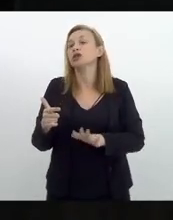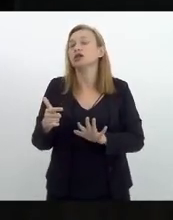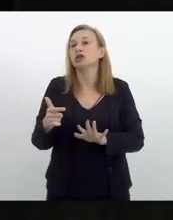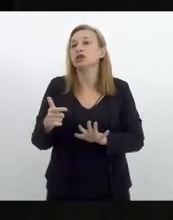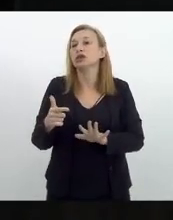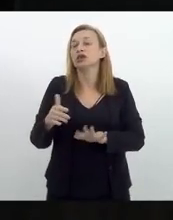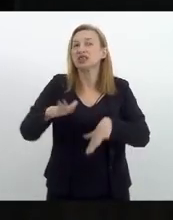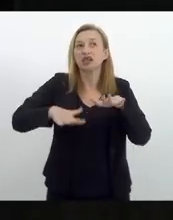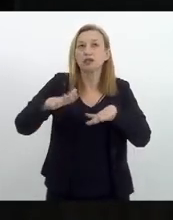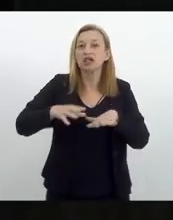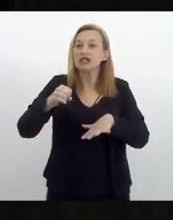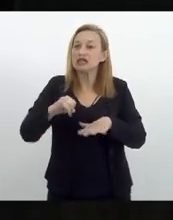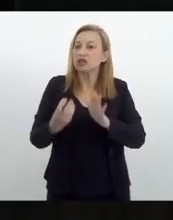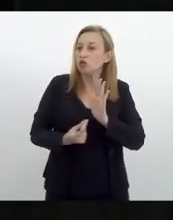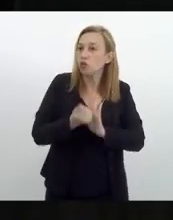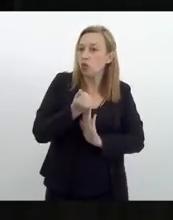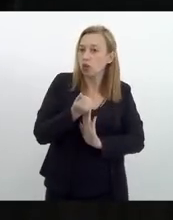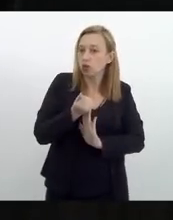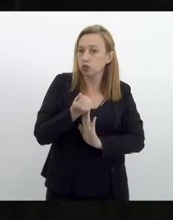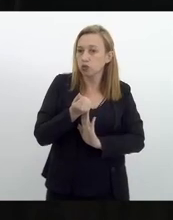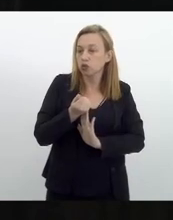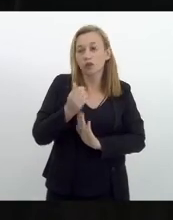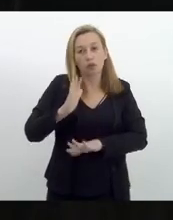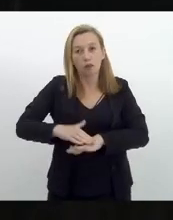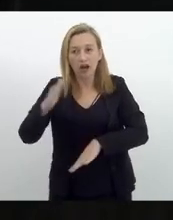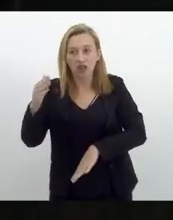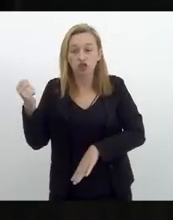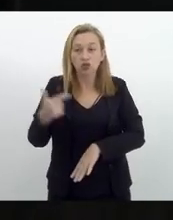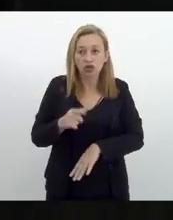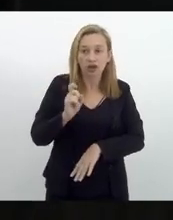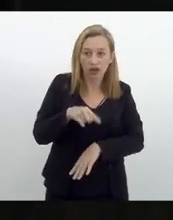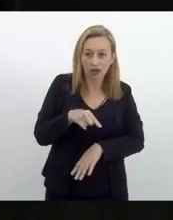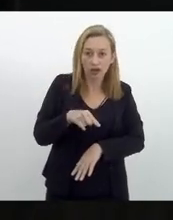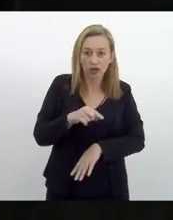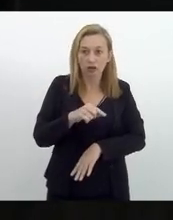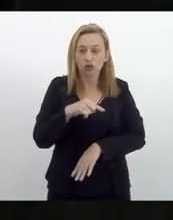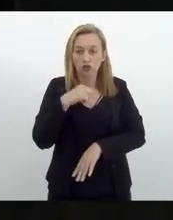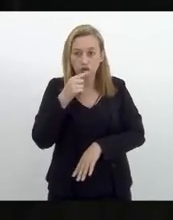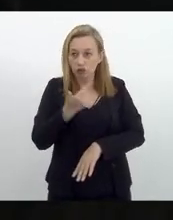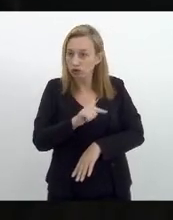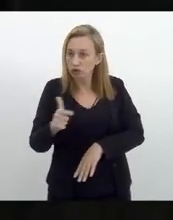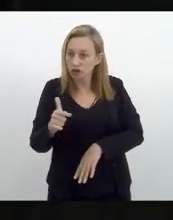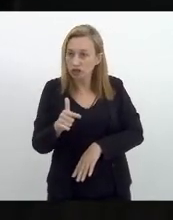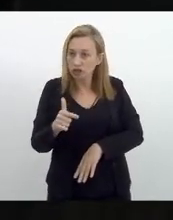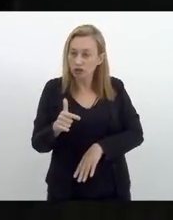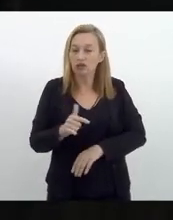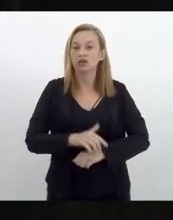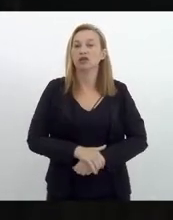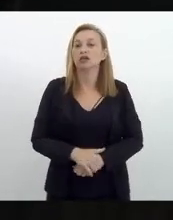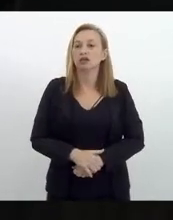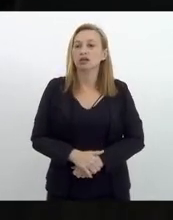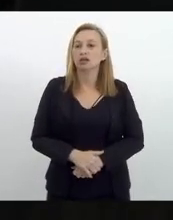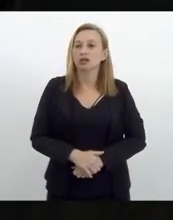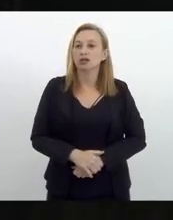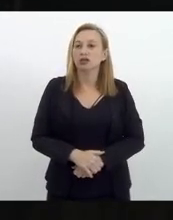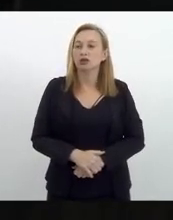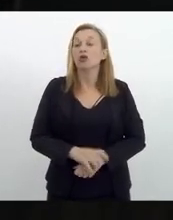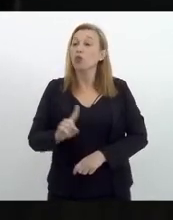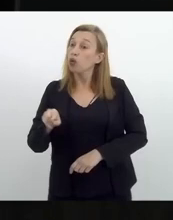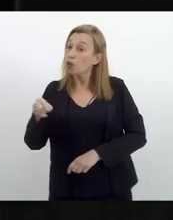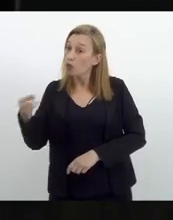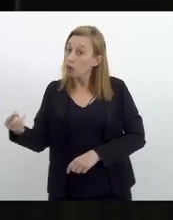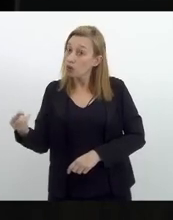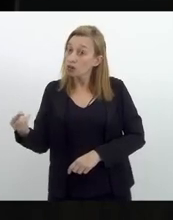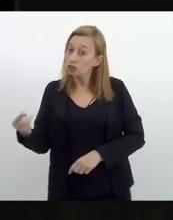orçamento for maior, que será, não tenha dúvida. Estamos falando de gasto de pessoal. Uma outra